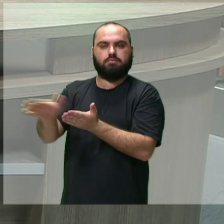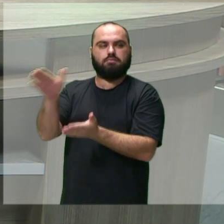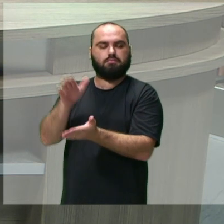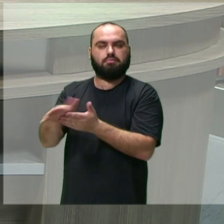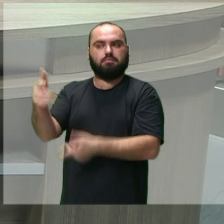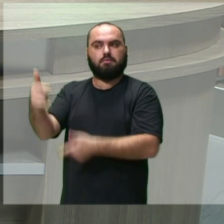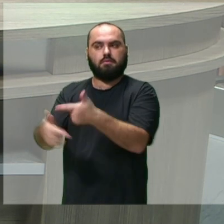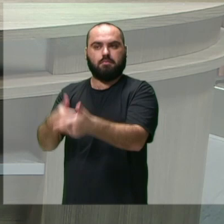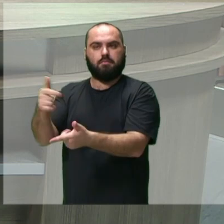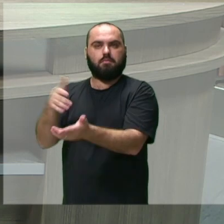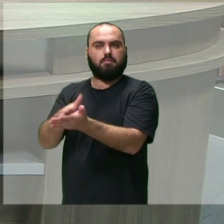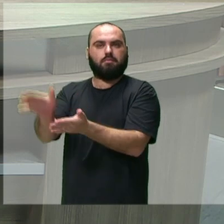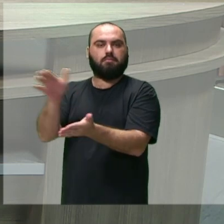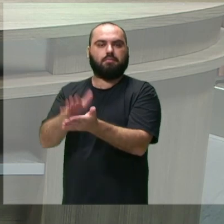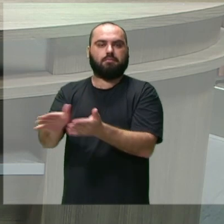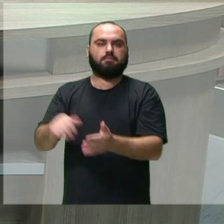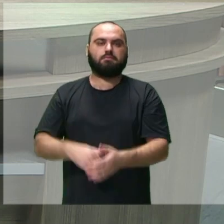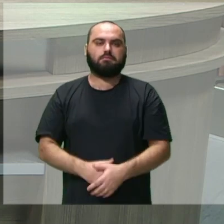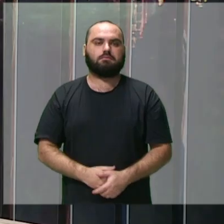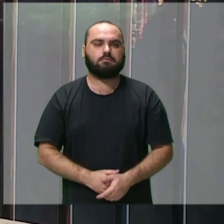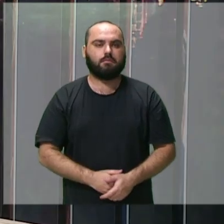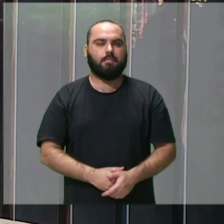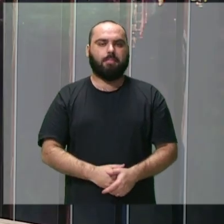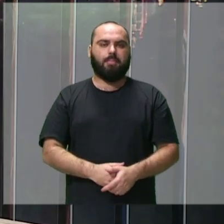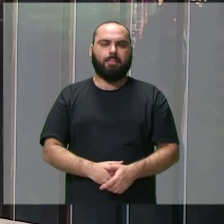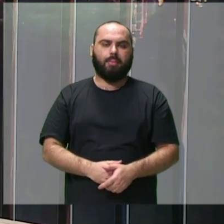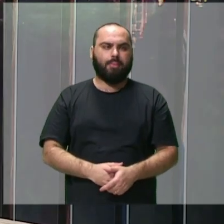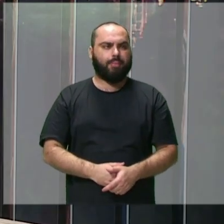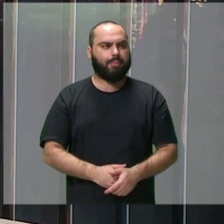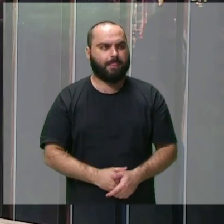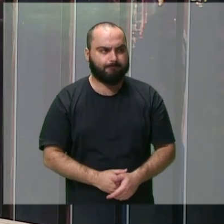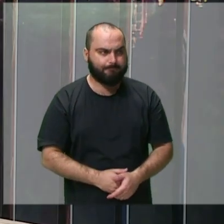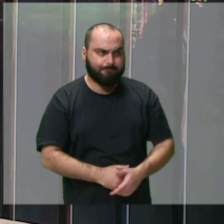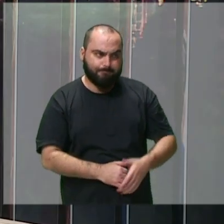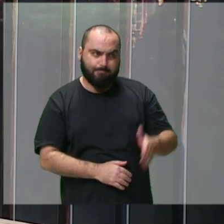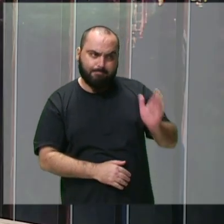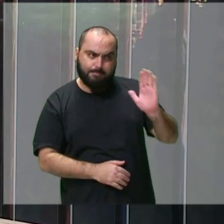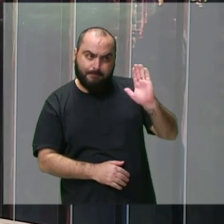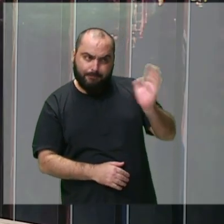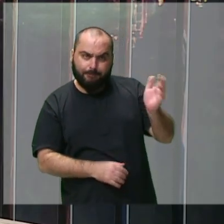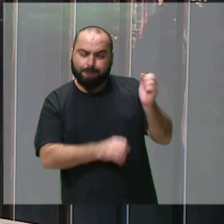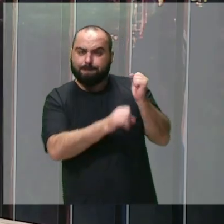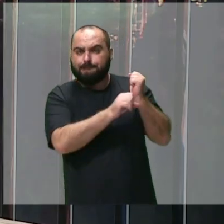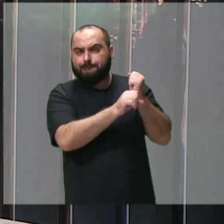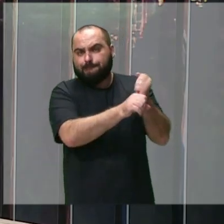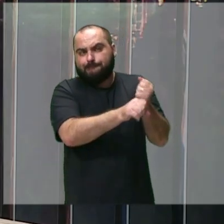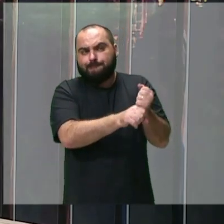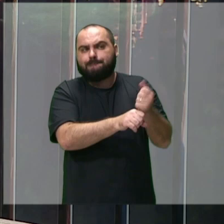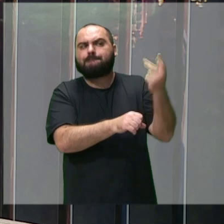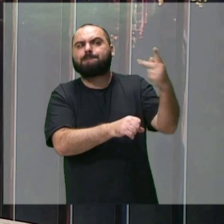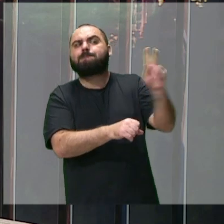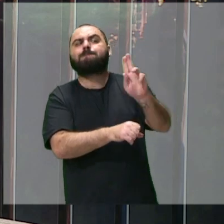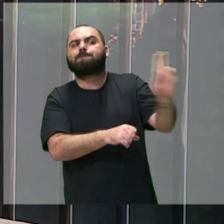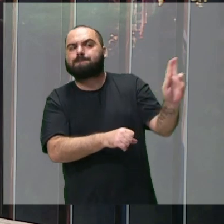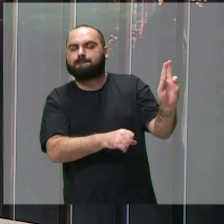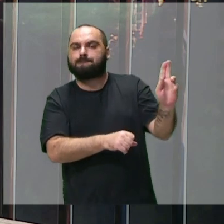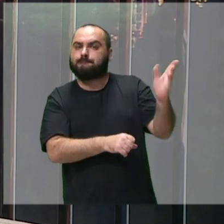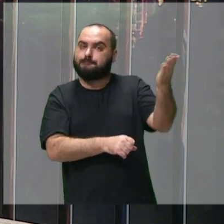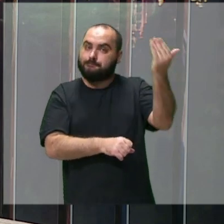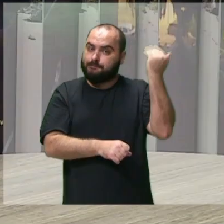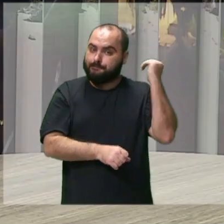trabalho. Vences, já faz alguns anos que você trocou, digamos assim, o teu nome artístico, né? Antes